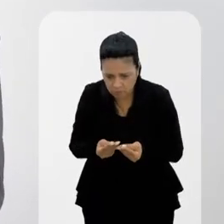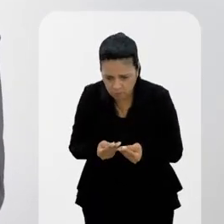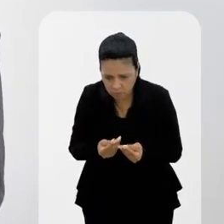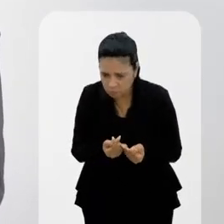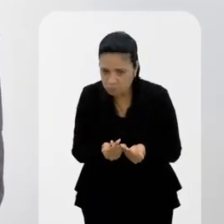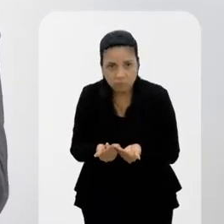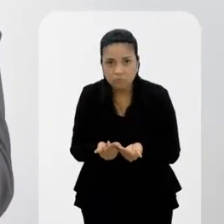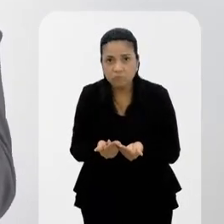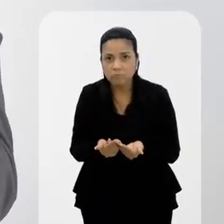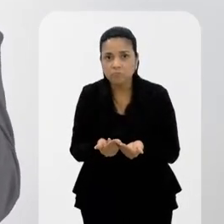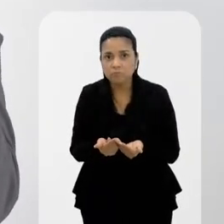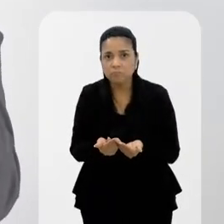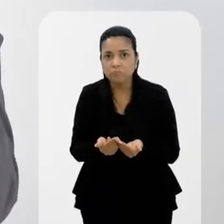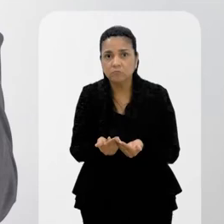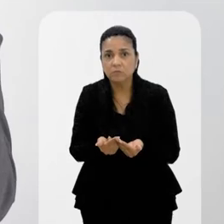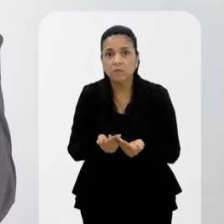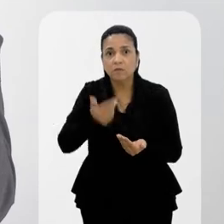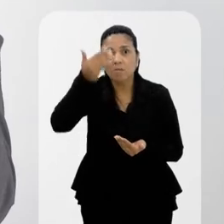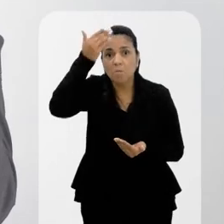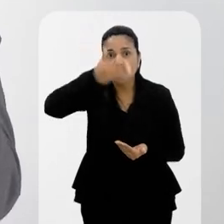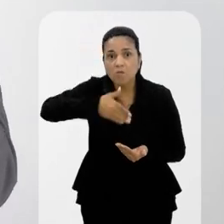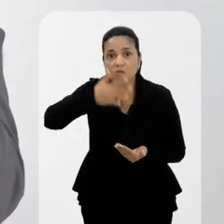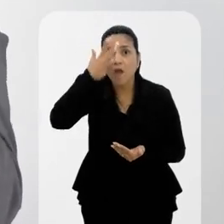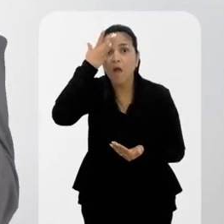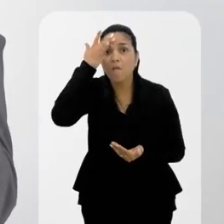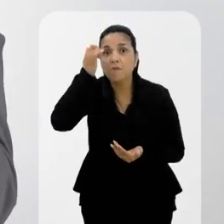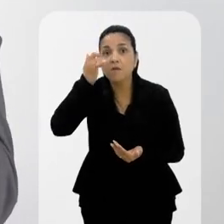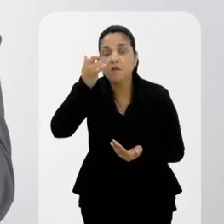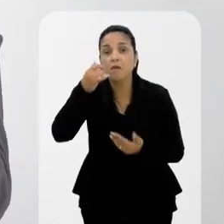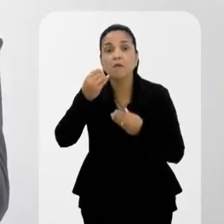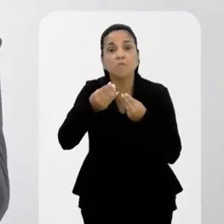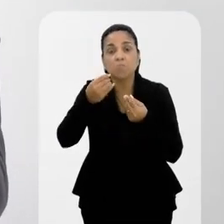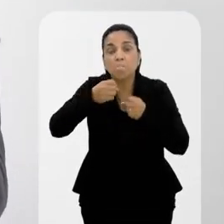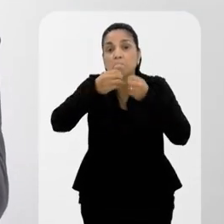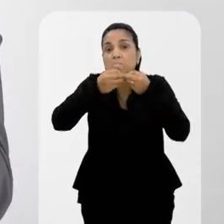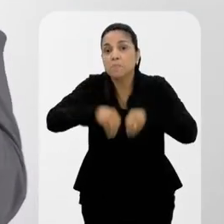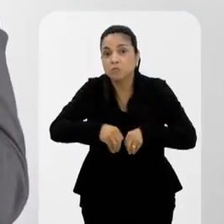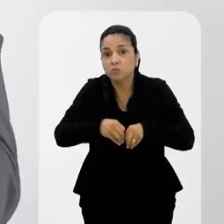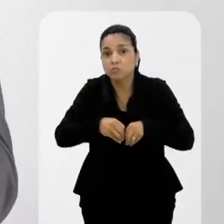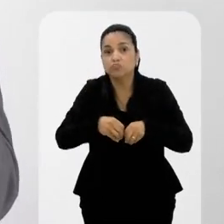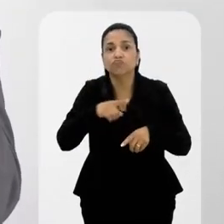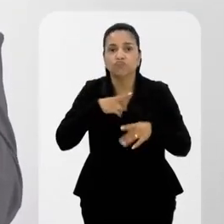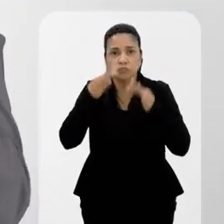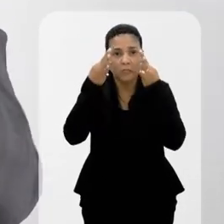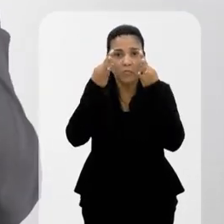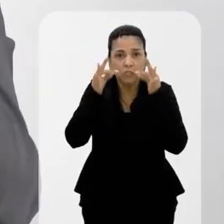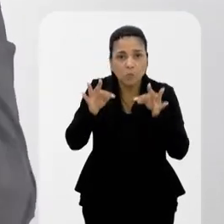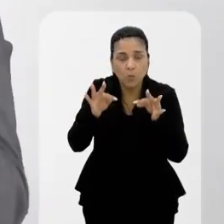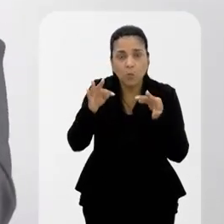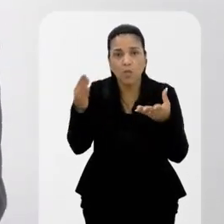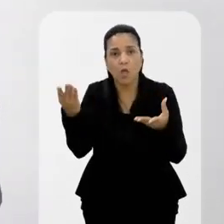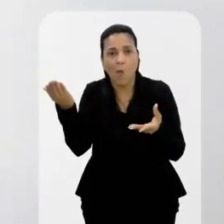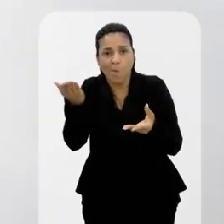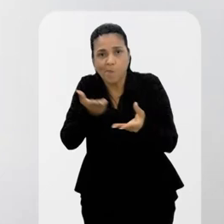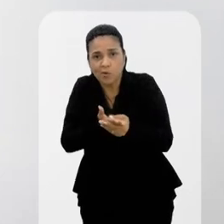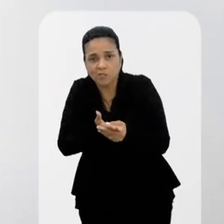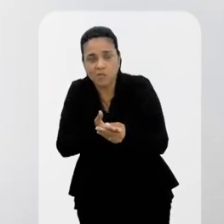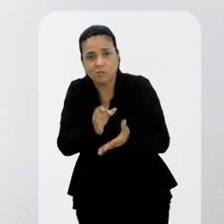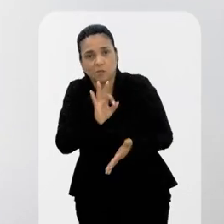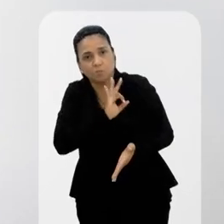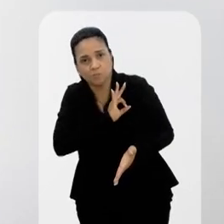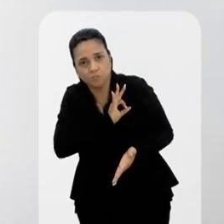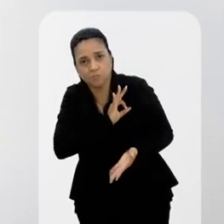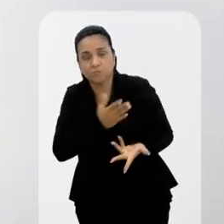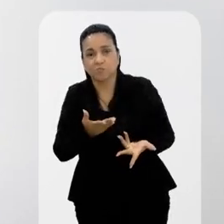vem. Como ele vai provar amanhã que, na verdade, teve esse dano? Né? Teria que ter testemunha, ocorrência. Então, o que,